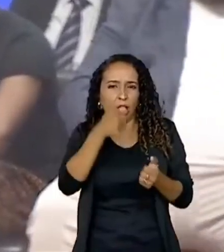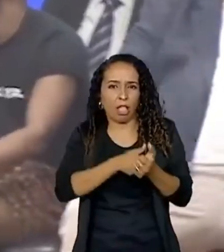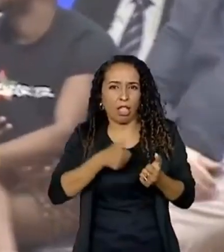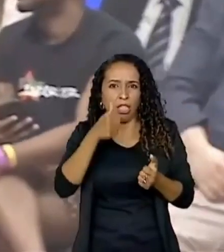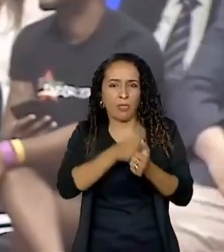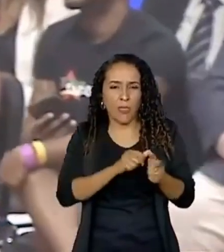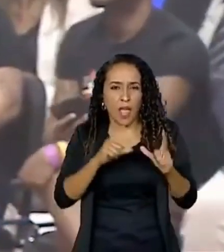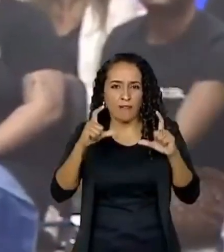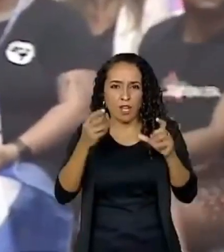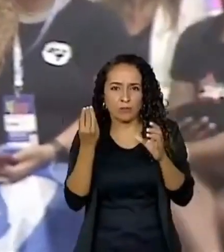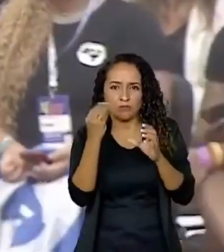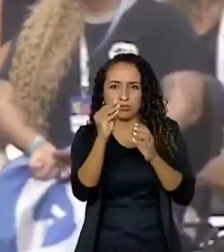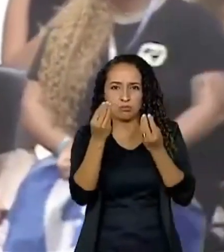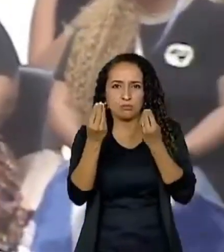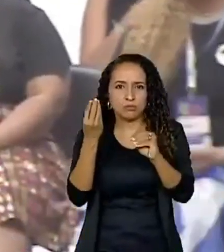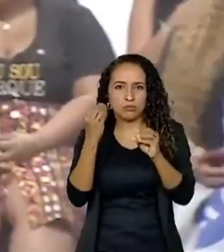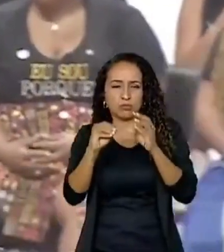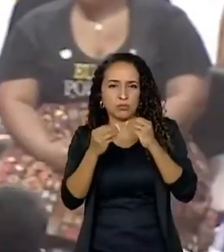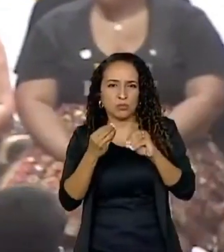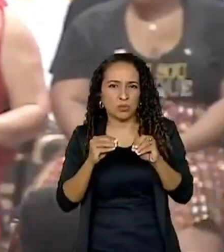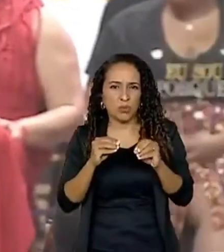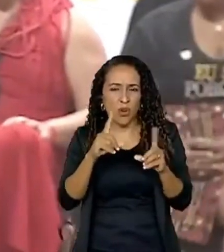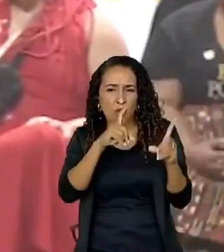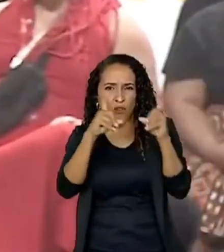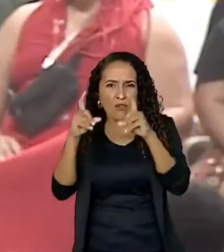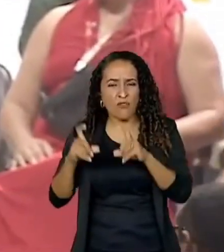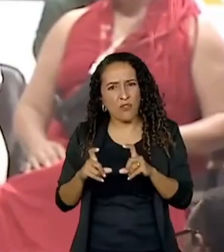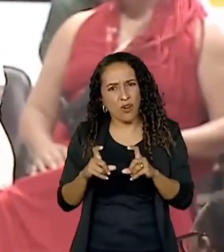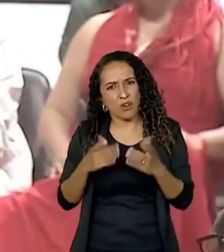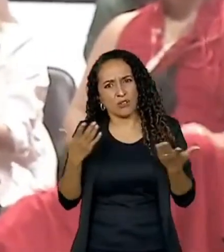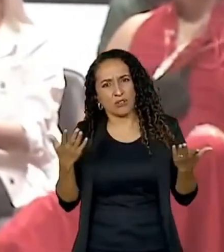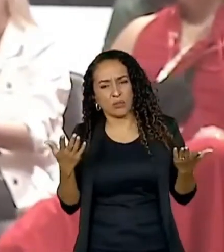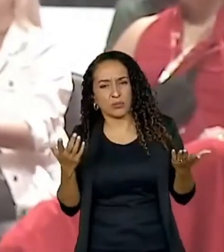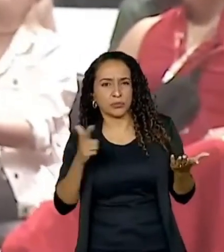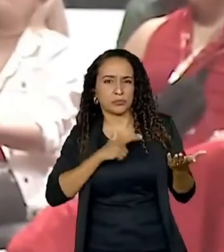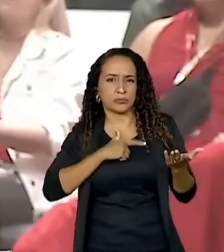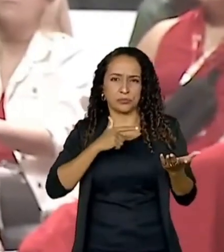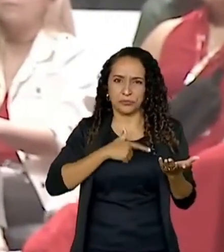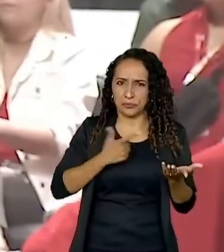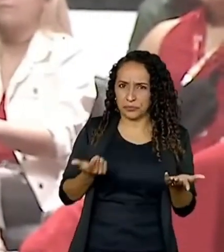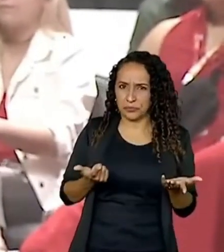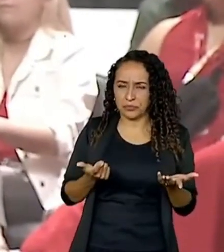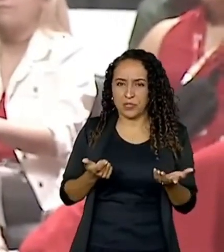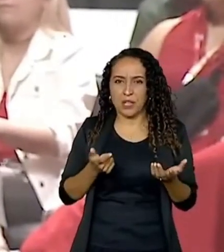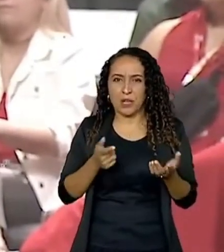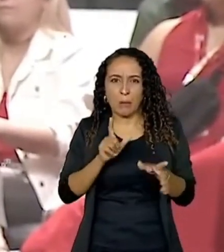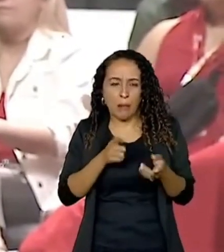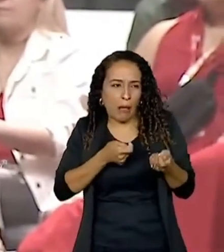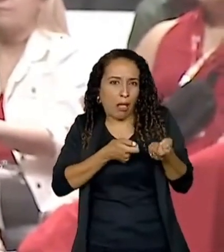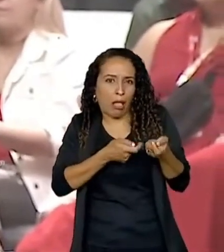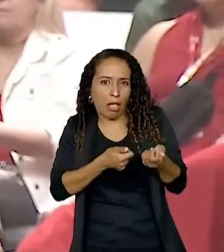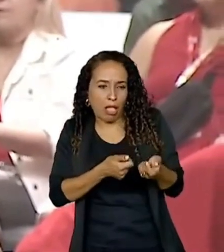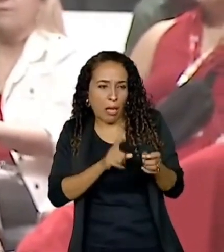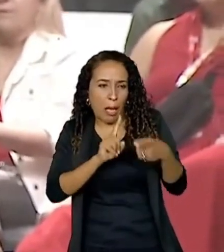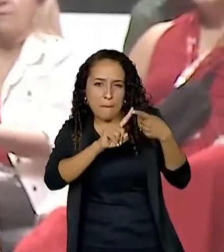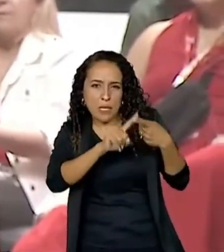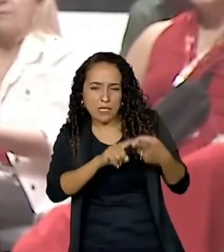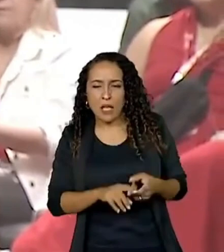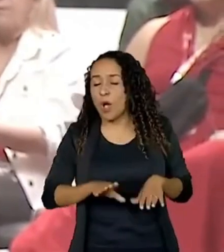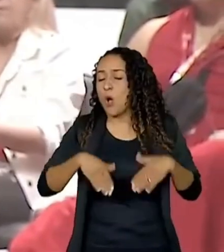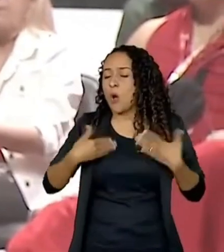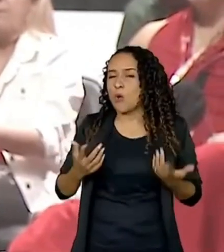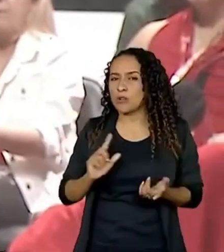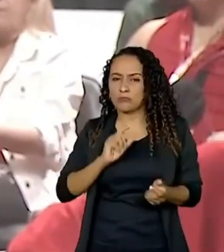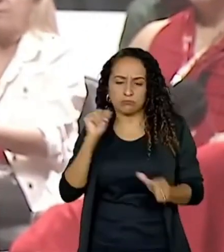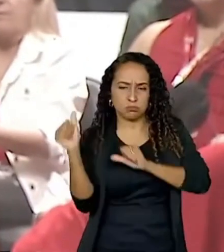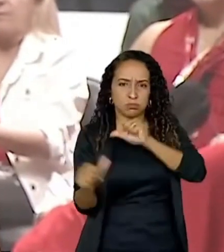colocar fotos delas, sabe, em situações não apropriadas para poder coagi-las? Quando é que a gente vai reagir